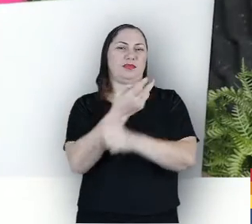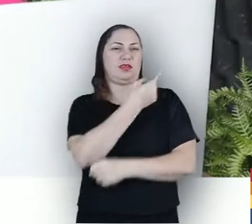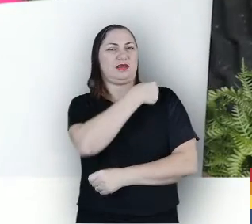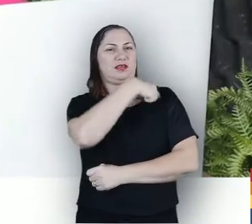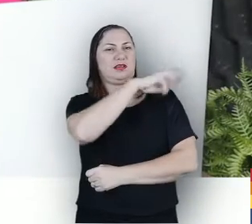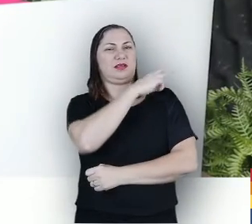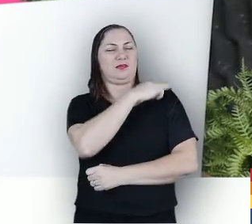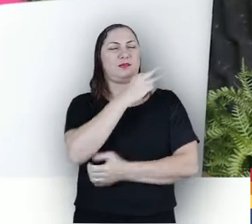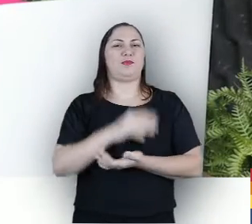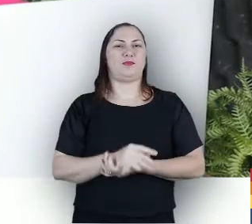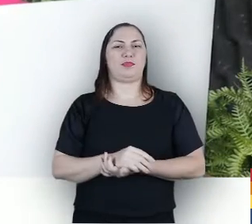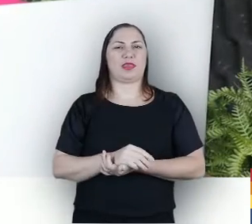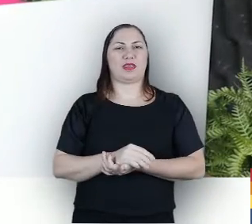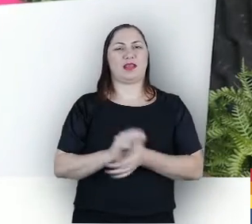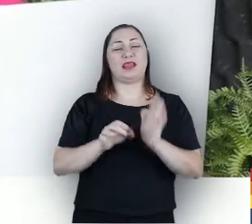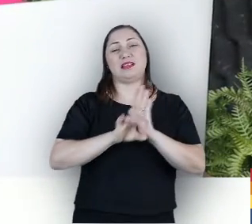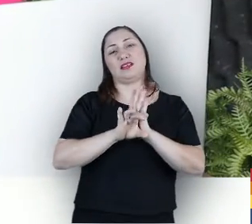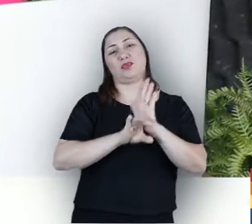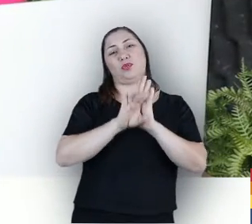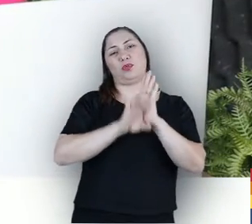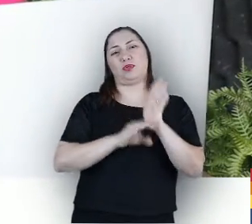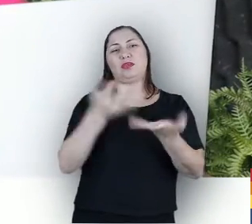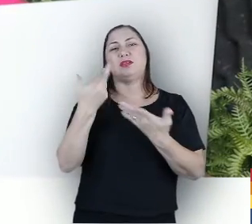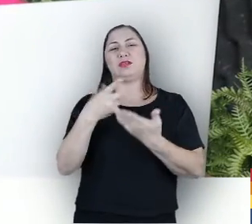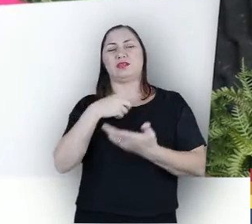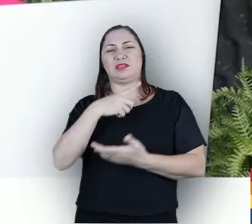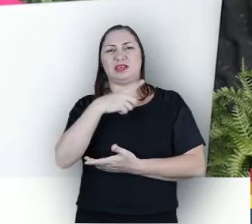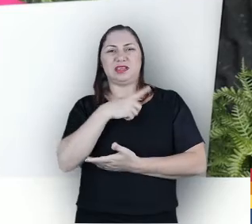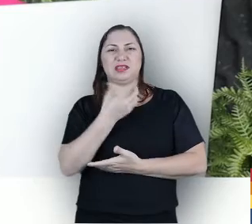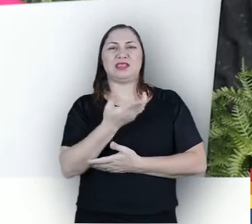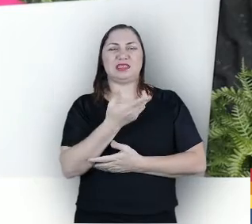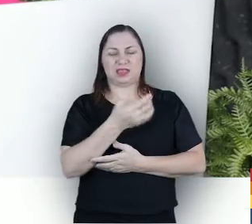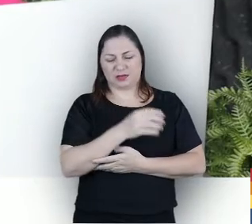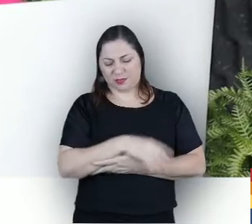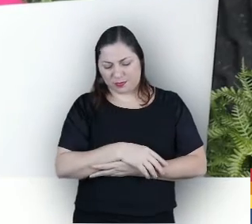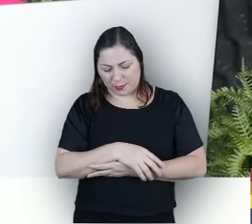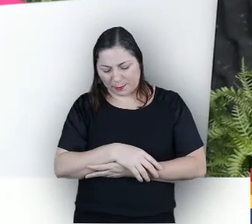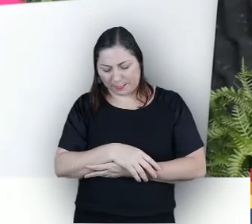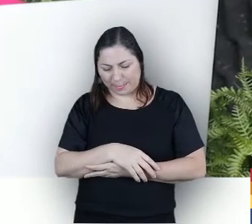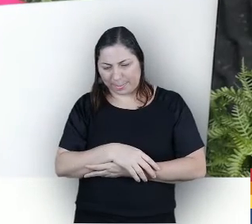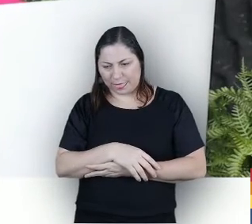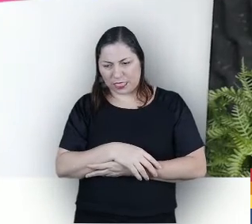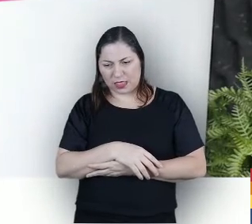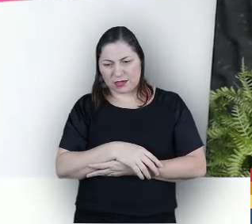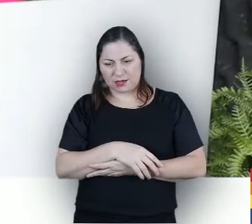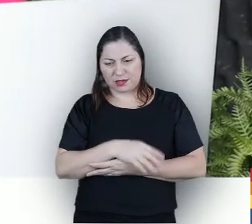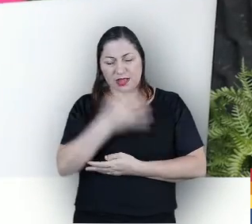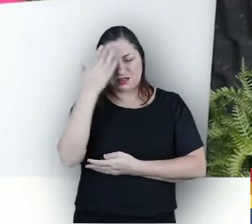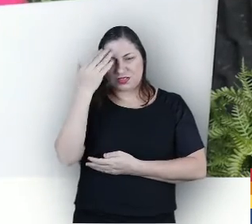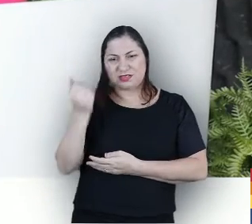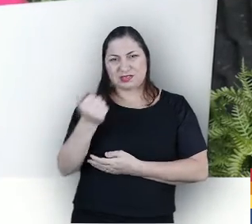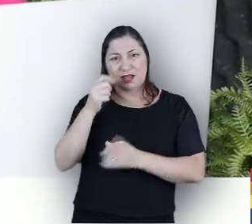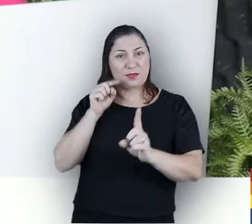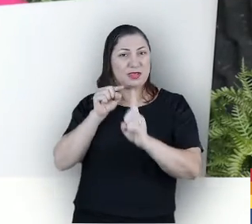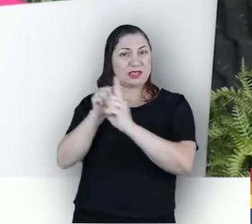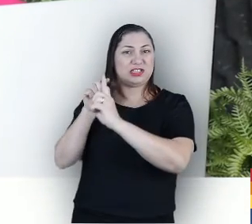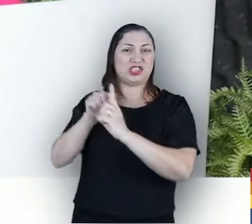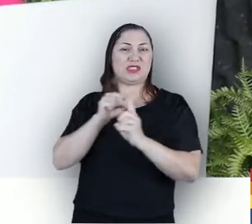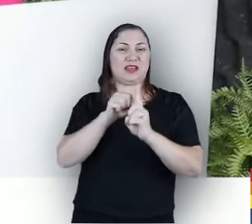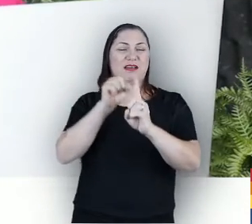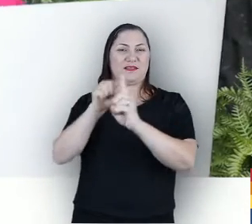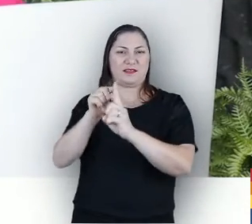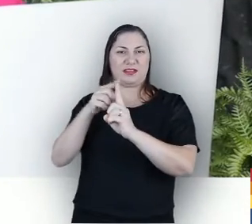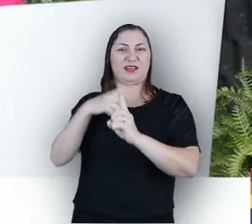a dizer aos professores da área de linguagem, né, sobre esse momento, né, que nós estamos vivendo, desse processo